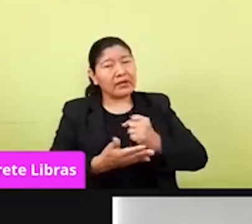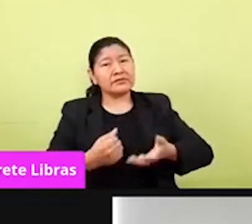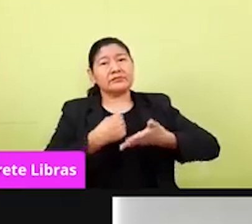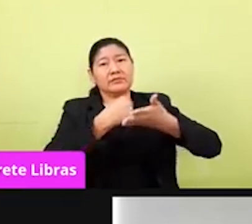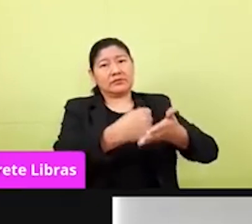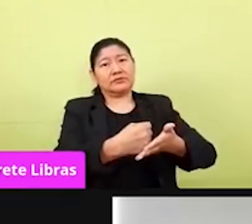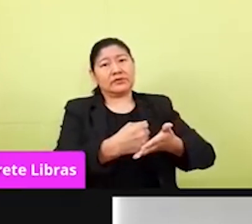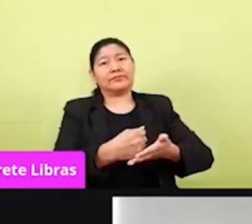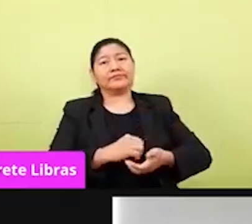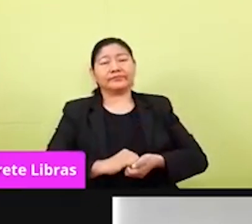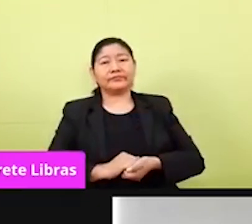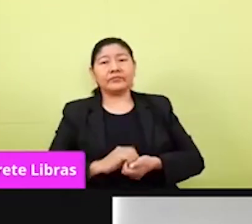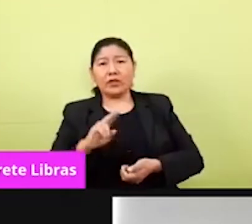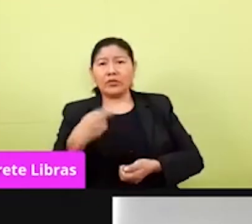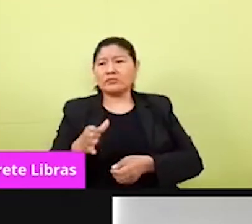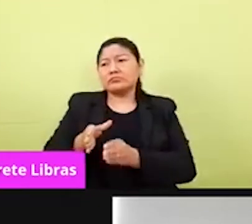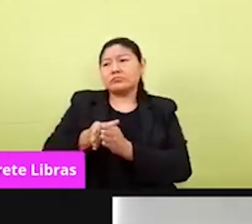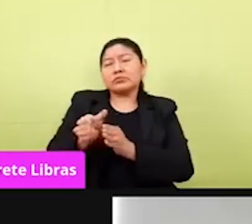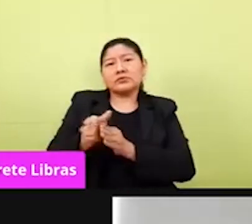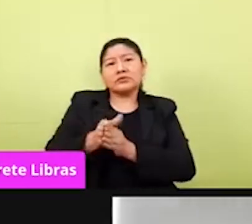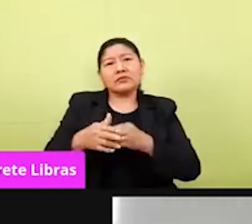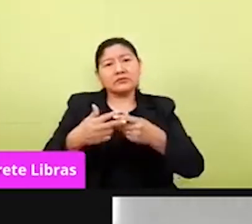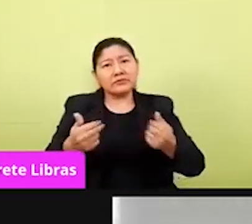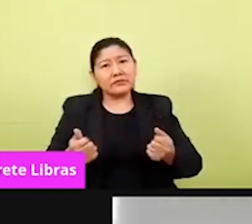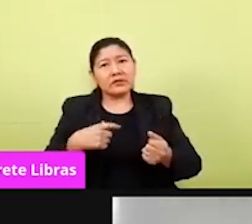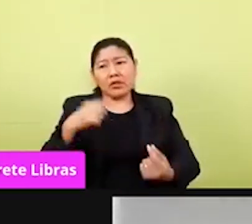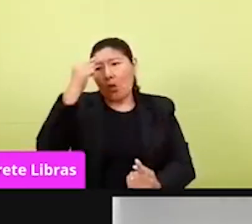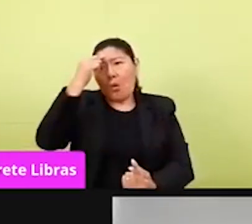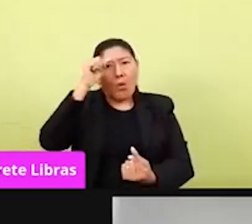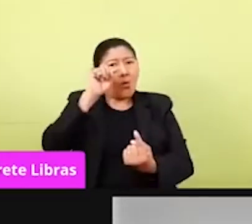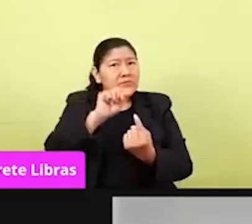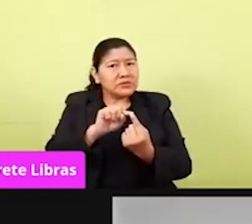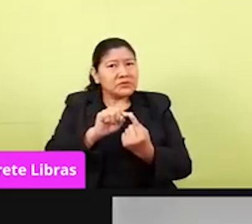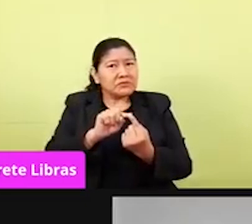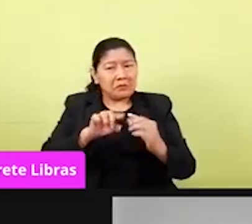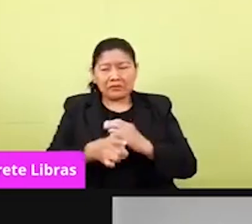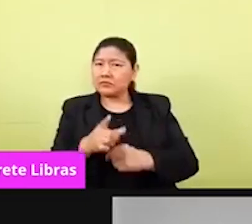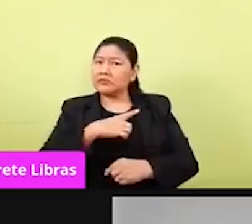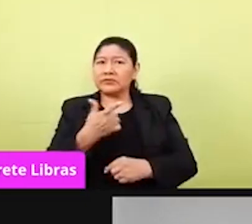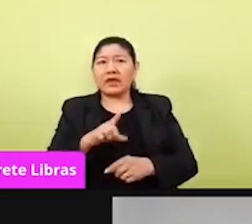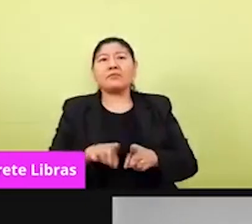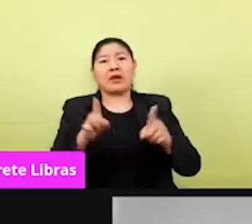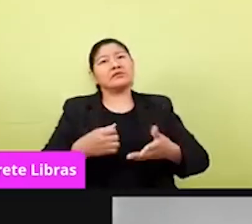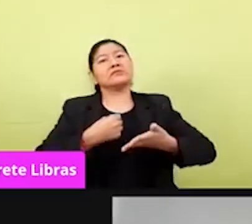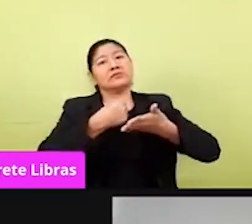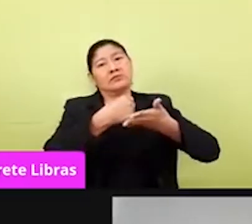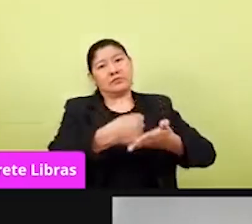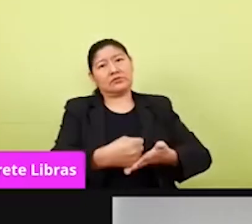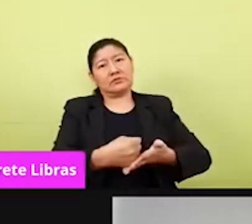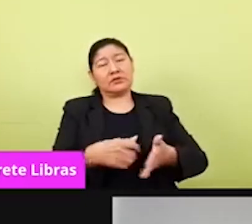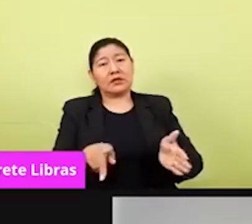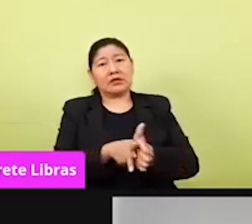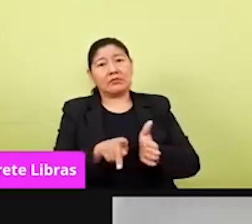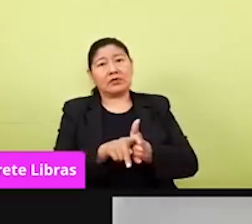alguns caminhos, né, a gente não tem uma resposta tão objetiva. Então, buscar mesmo o apoio das políticas